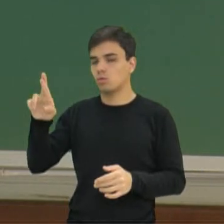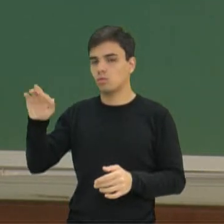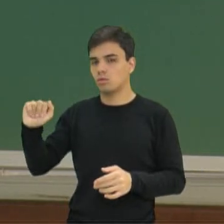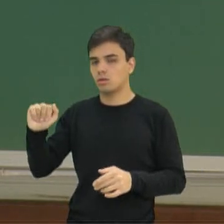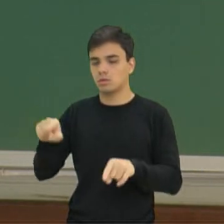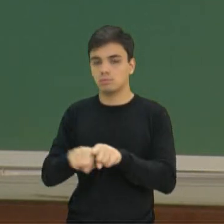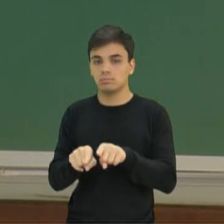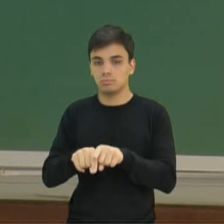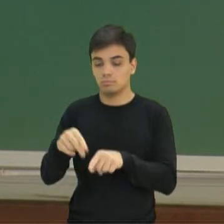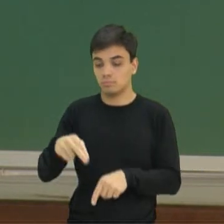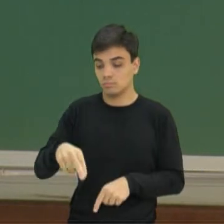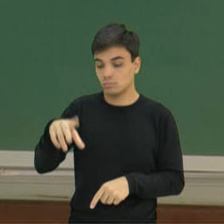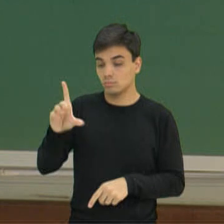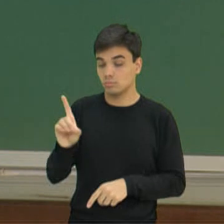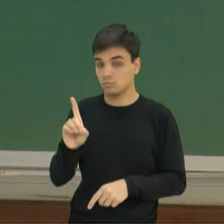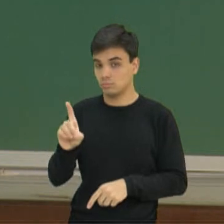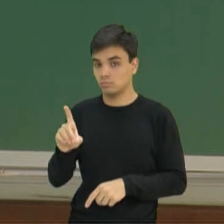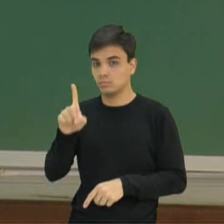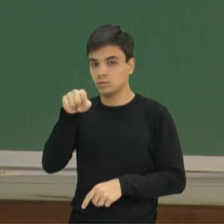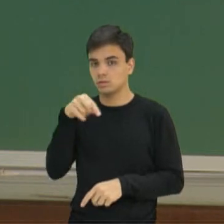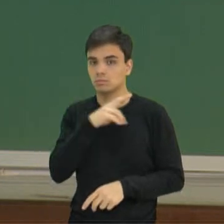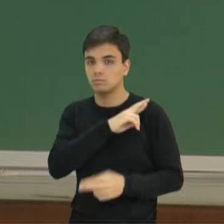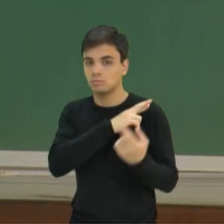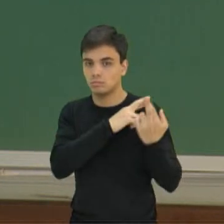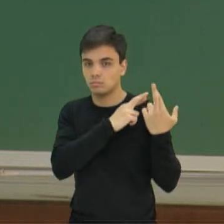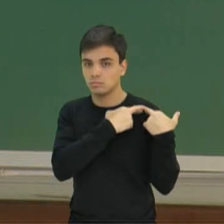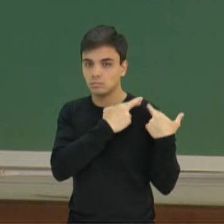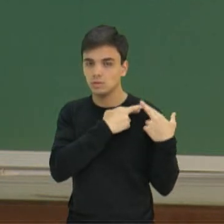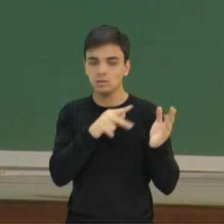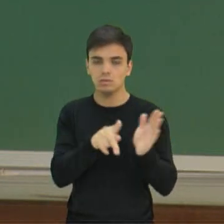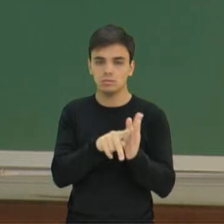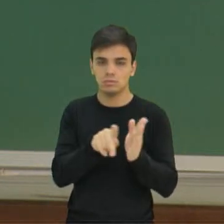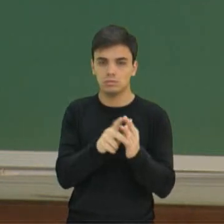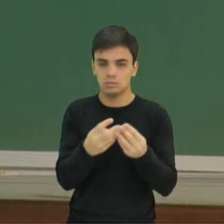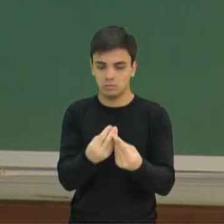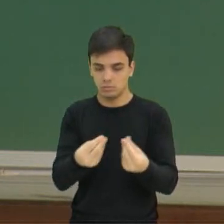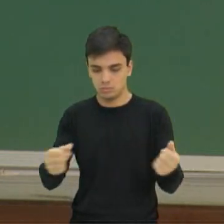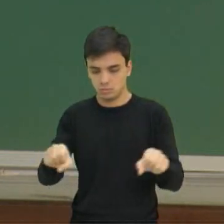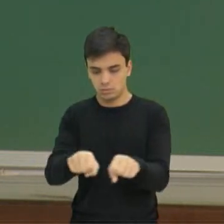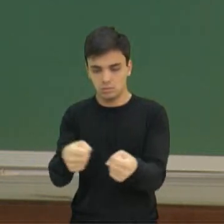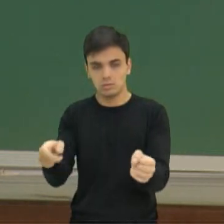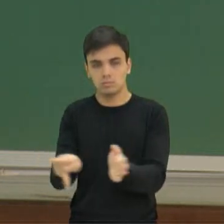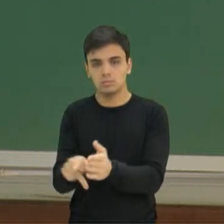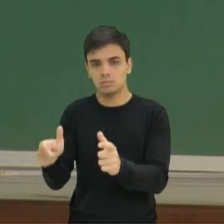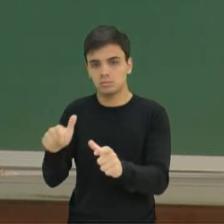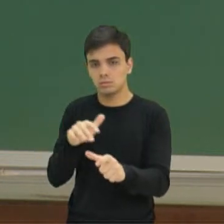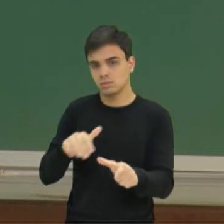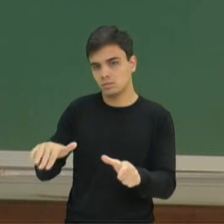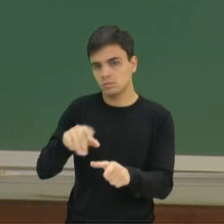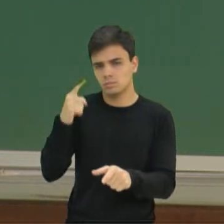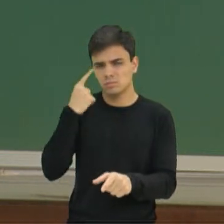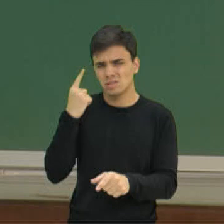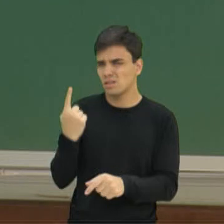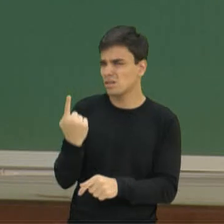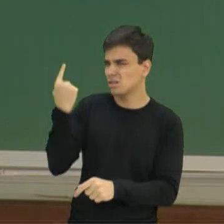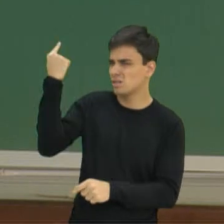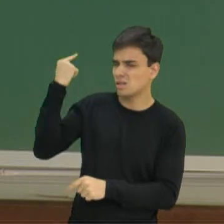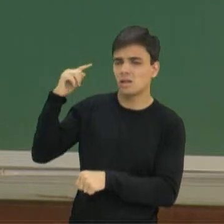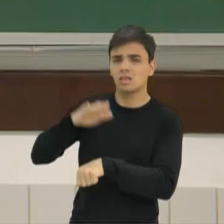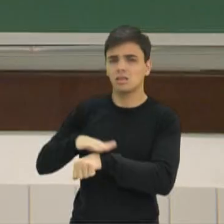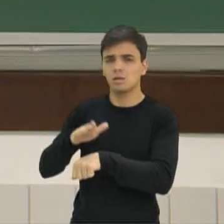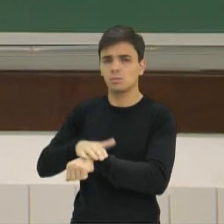e responsável ali pela degradação desse espaço. Então nós vimos lá que desde o período colonial nós